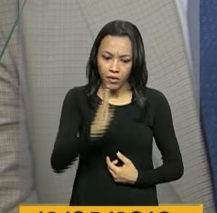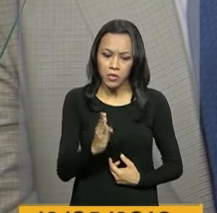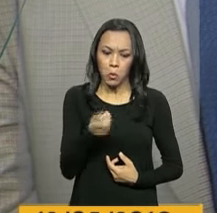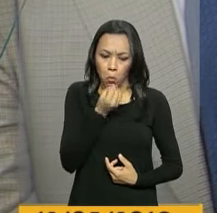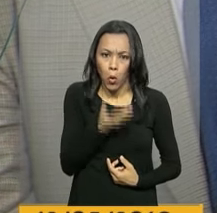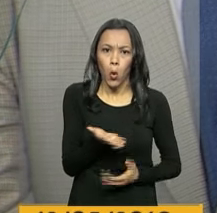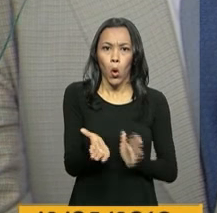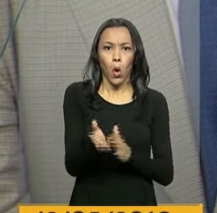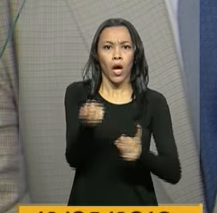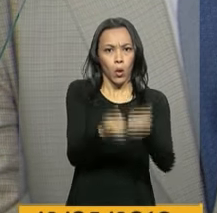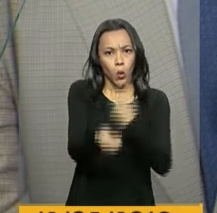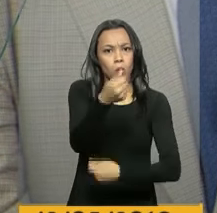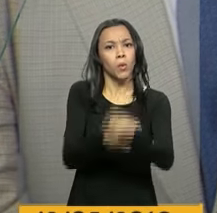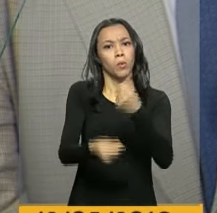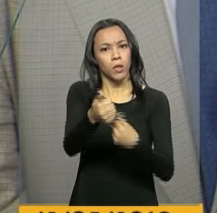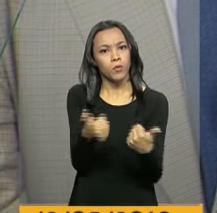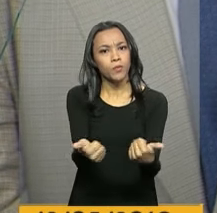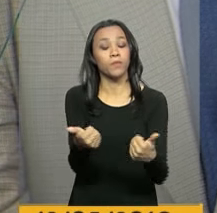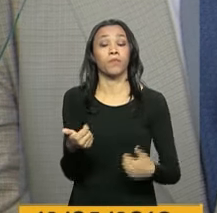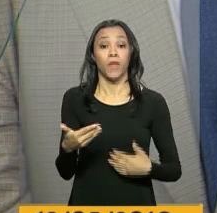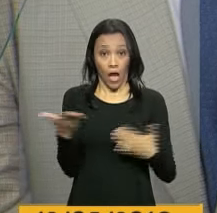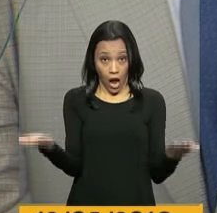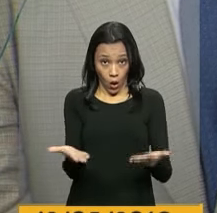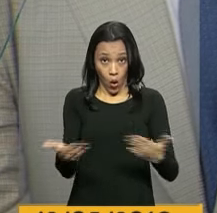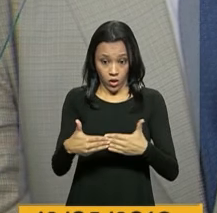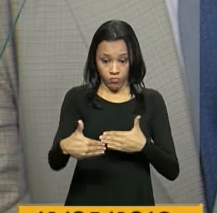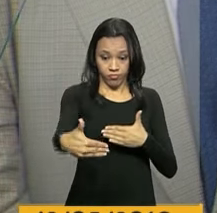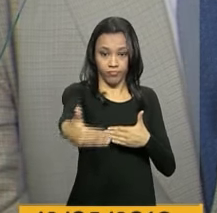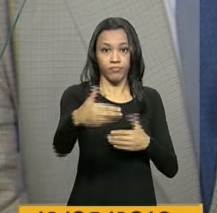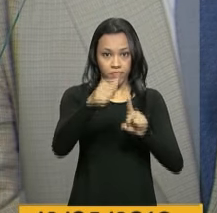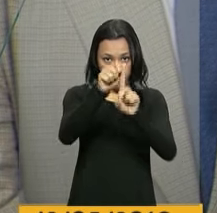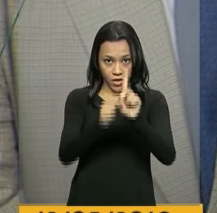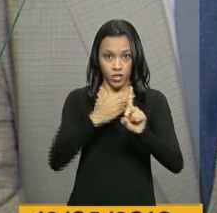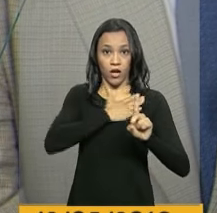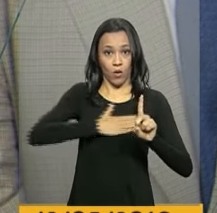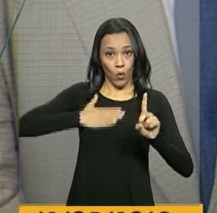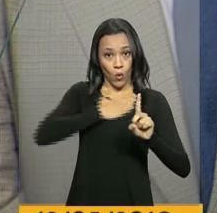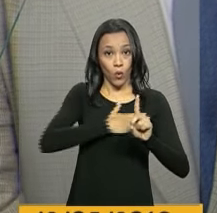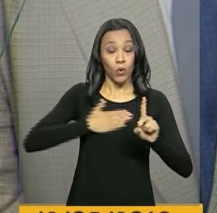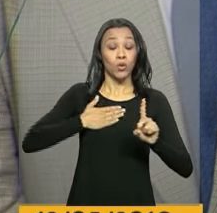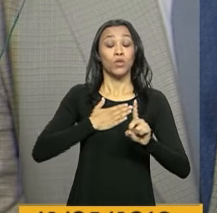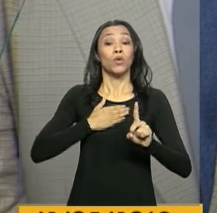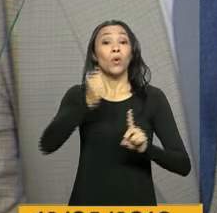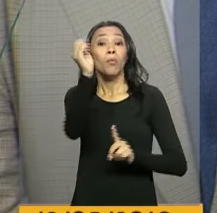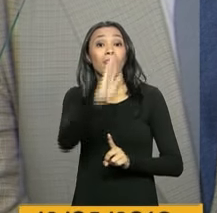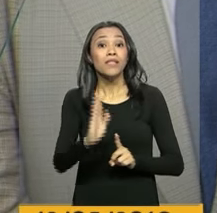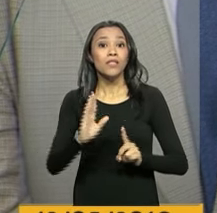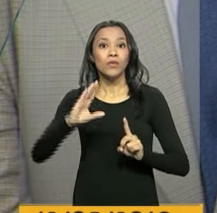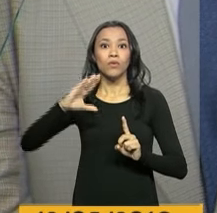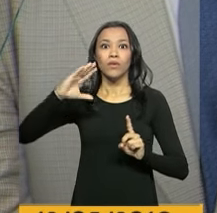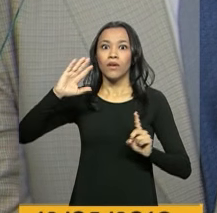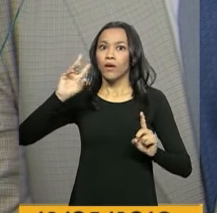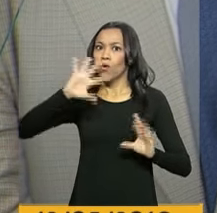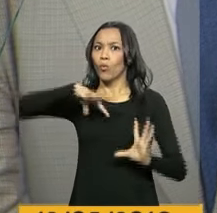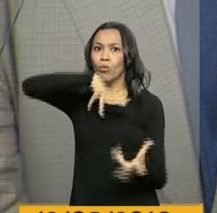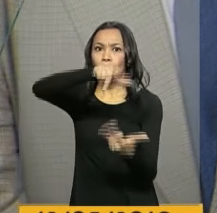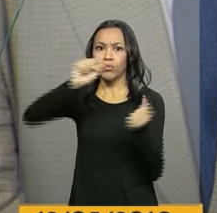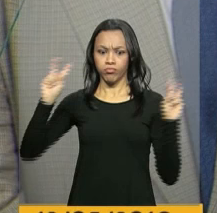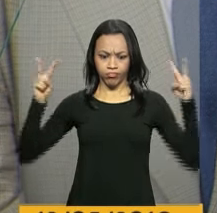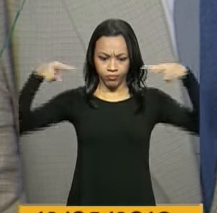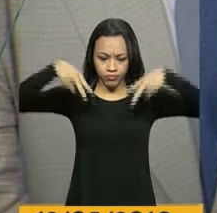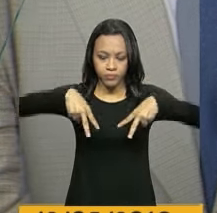economia. Agora, em agosto, o Brasil estará no centro do mundo com a realização